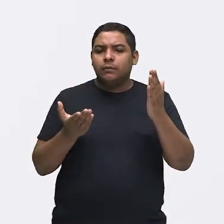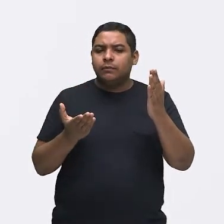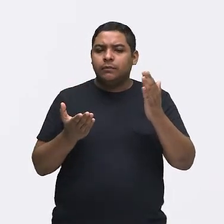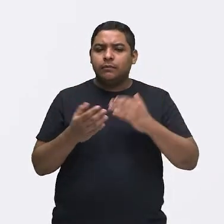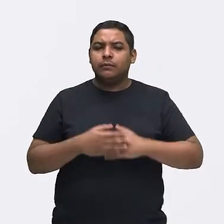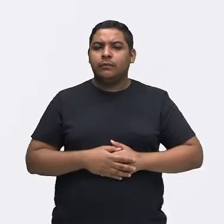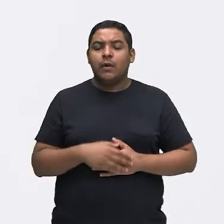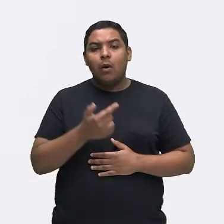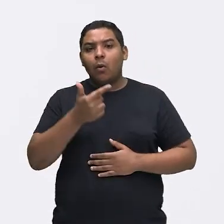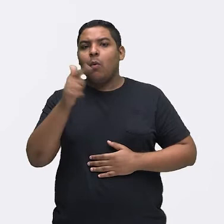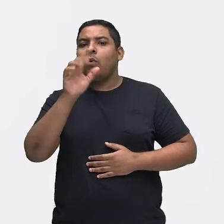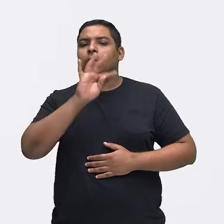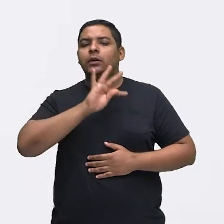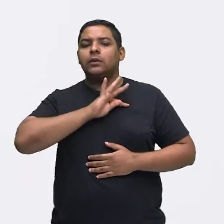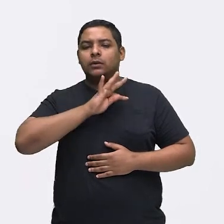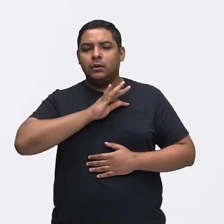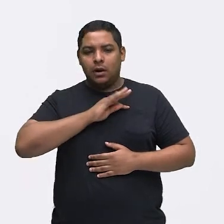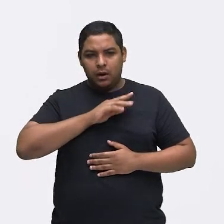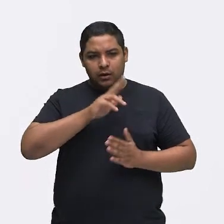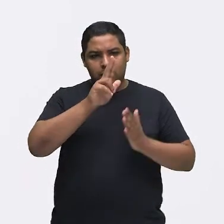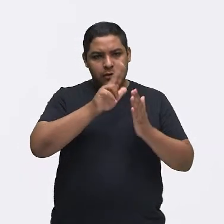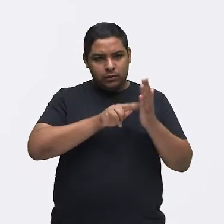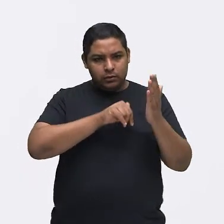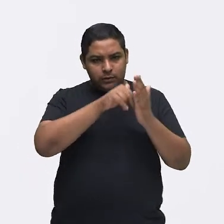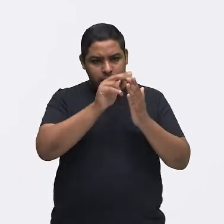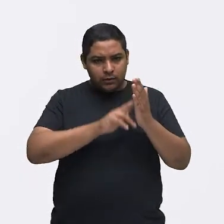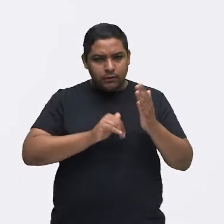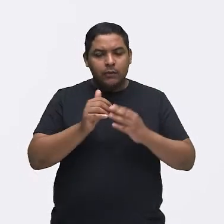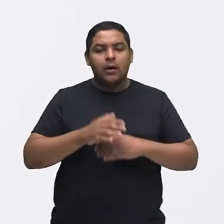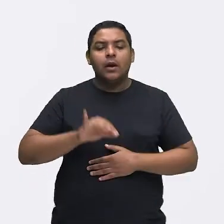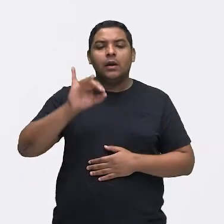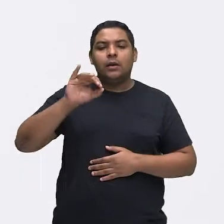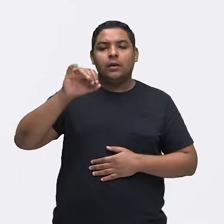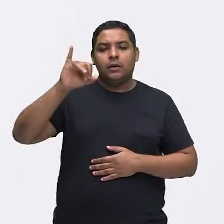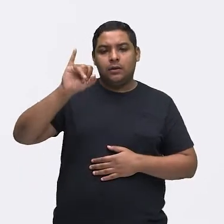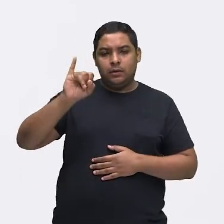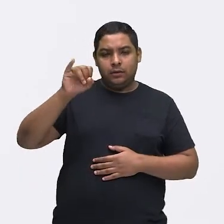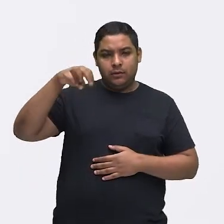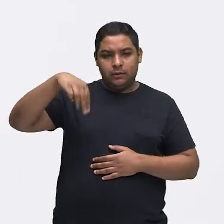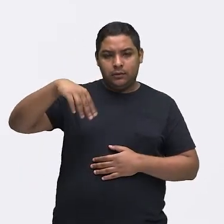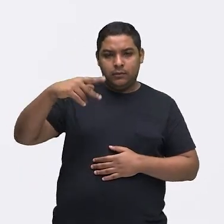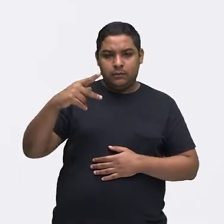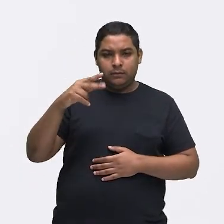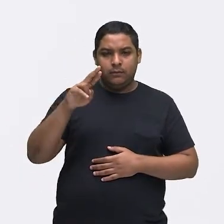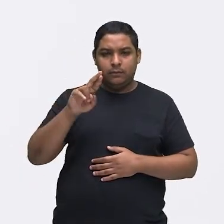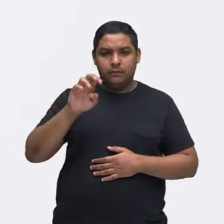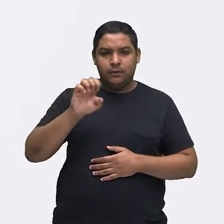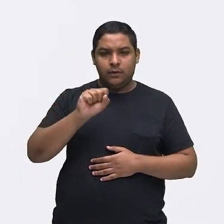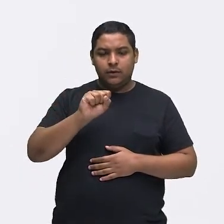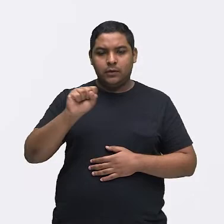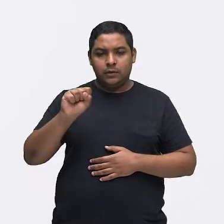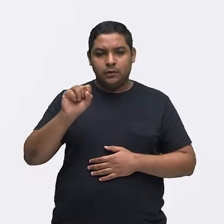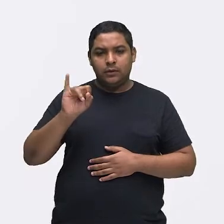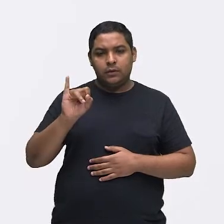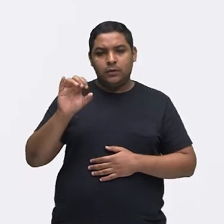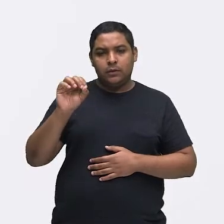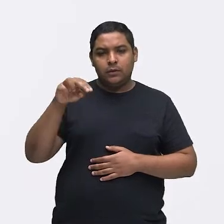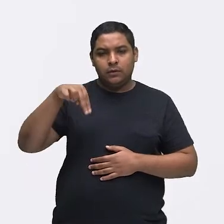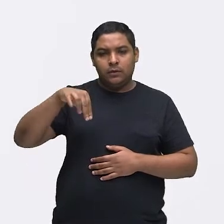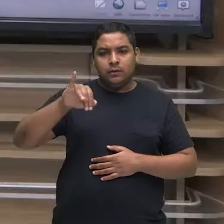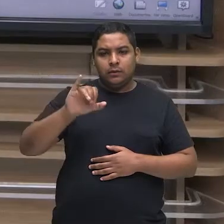outra técnica de pintura que é chamada impressionismo, onde os artistas eles vão